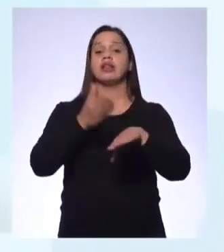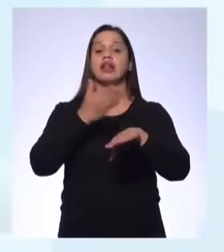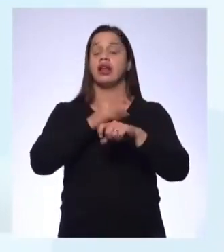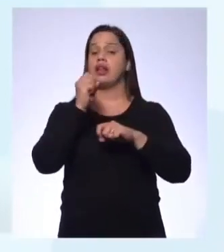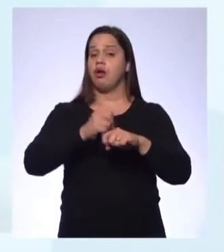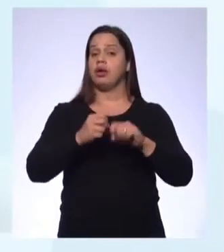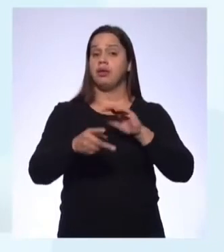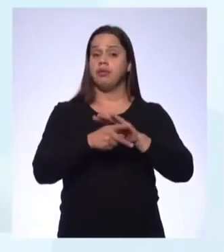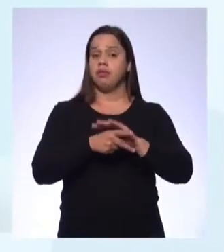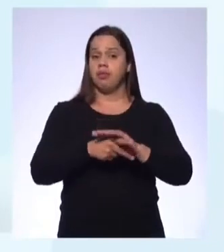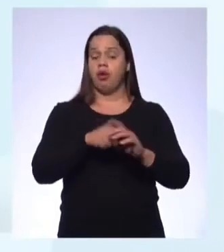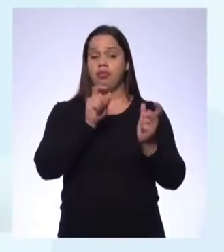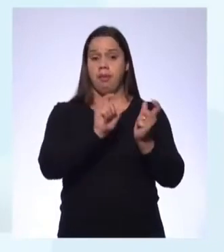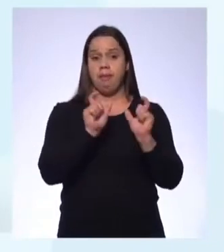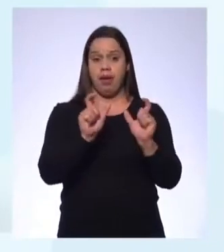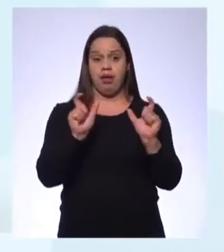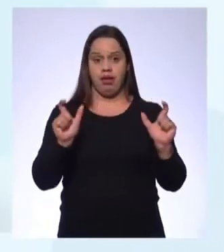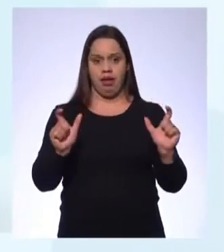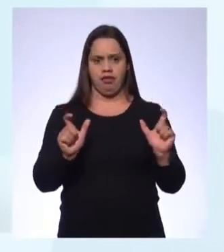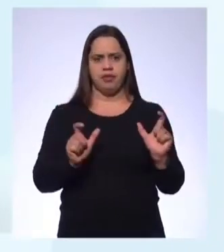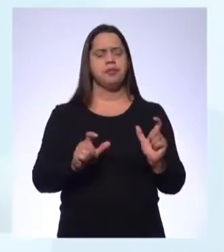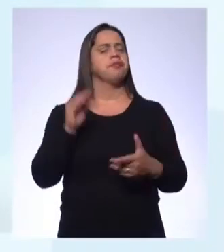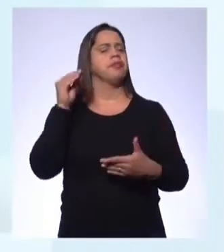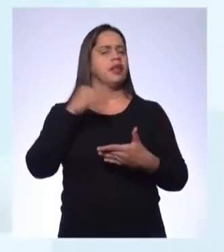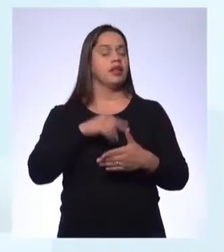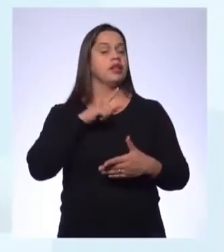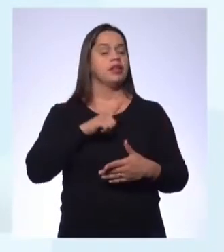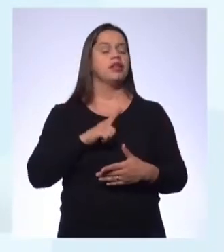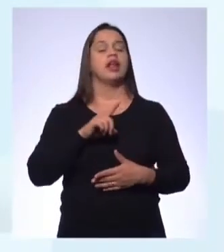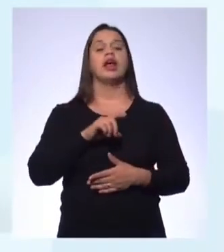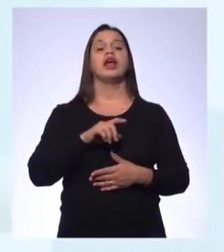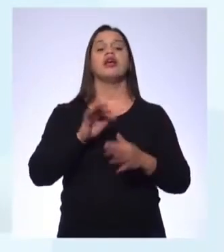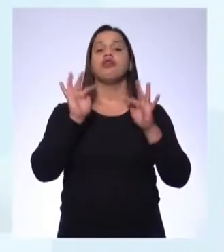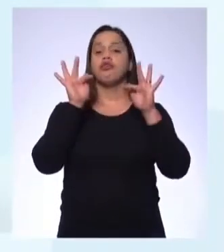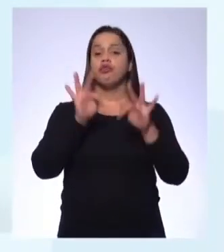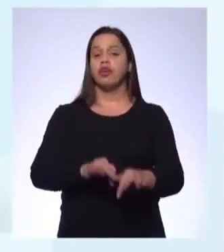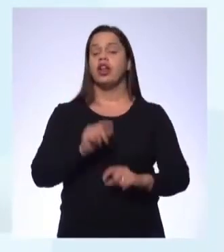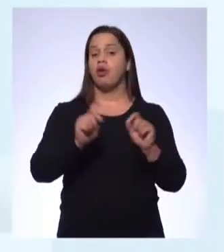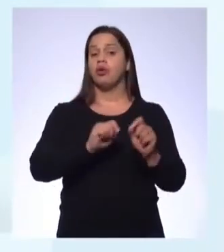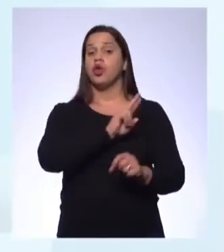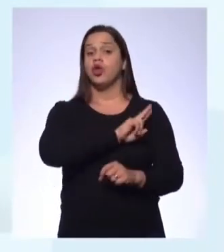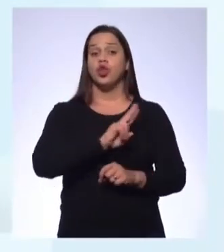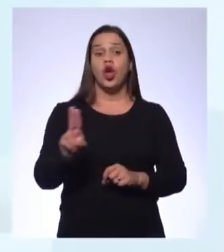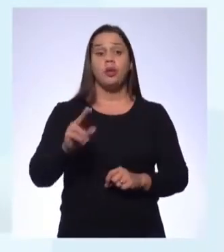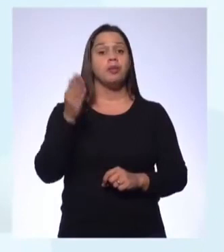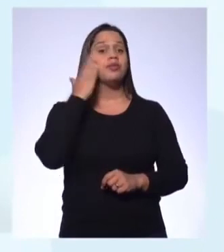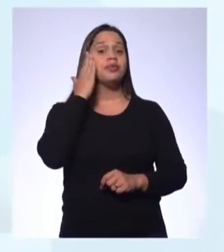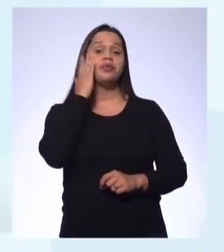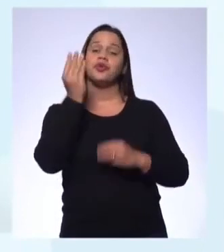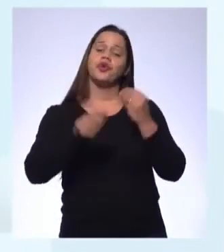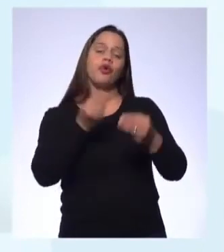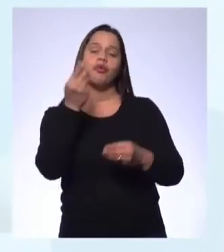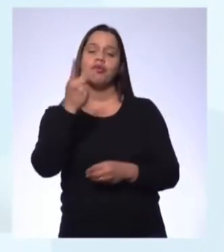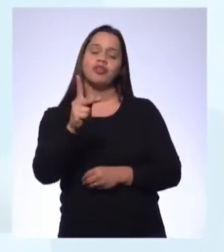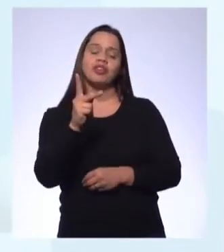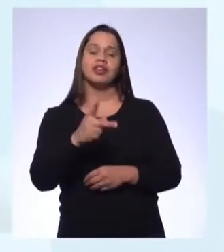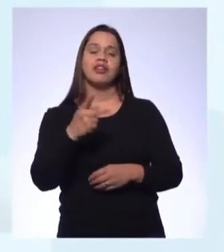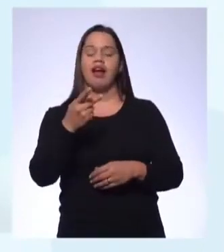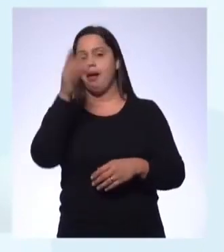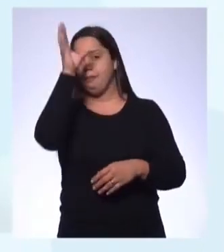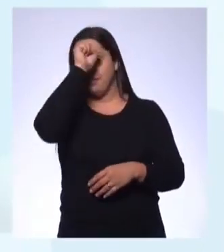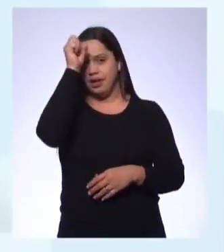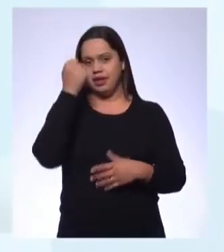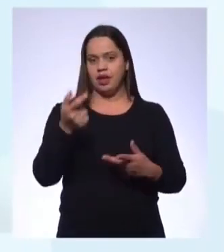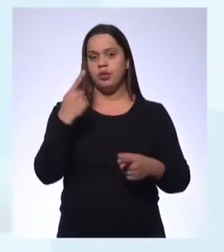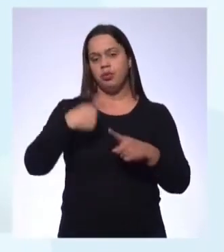game. Lá tem um score, você escreva no final do seu score o seu nome, para eu saber como é que você está indo, né, Ed? É uma maneira